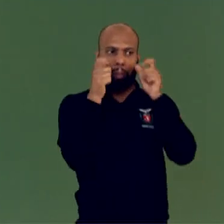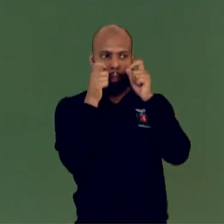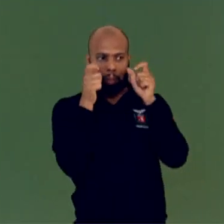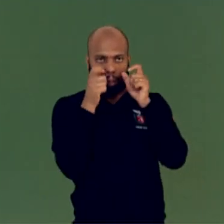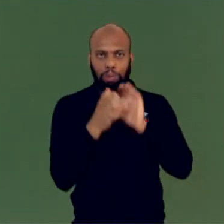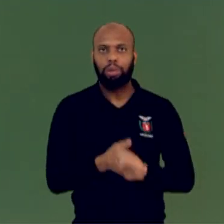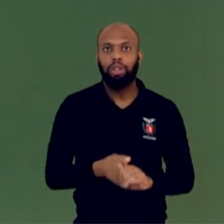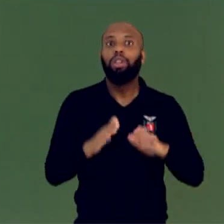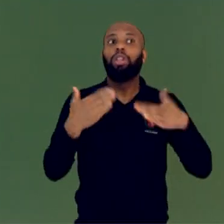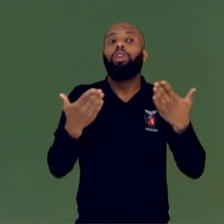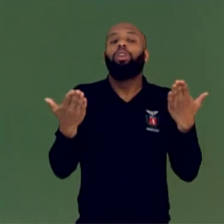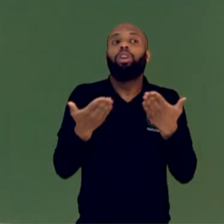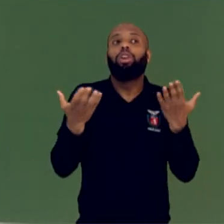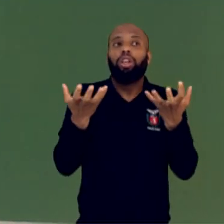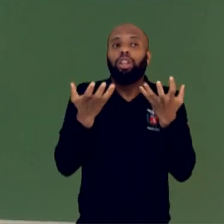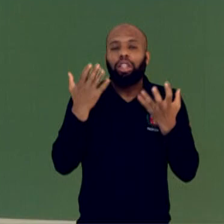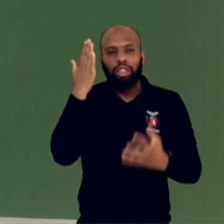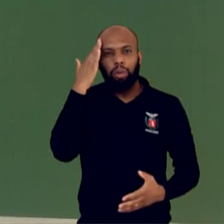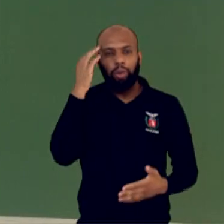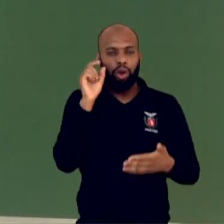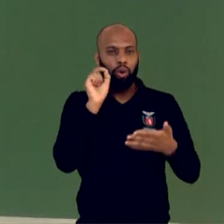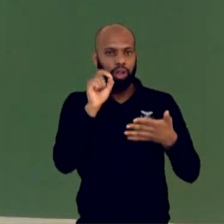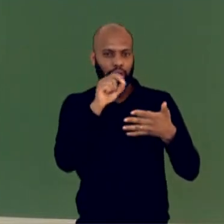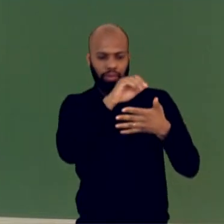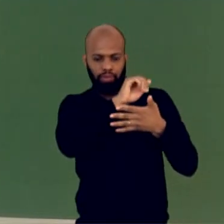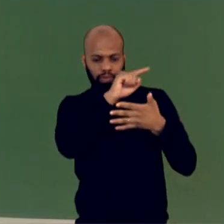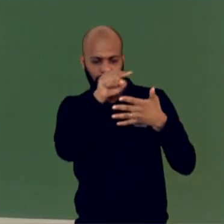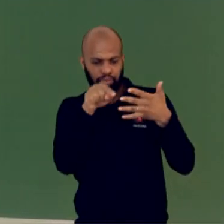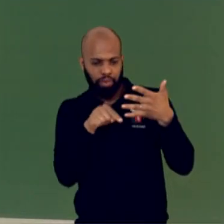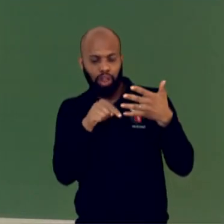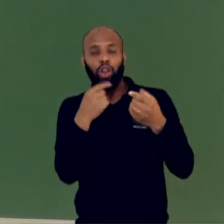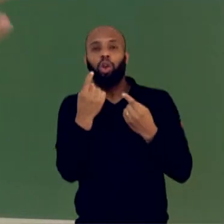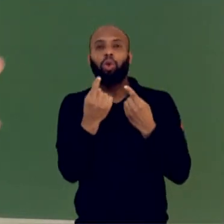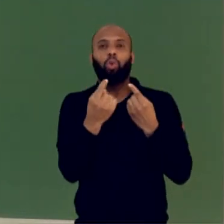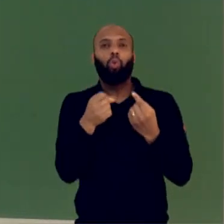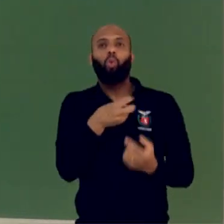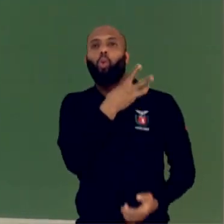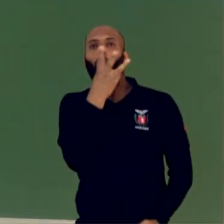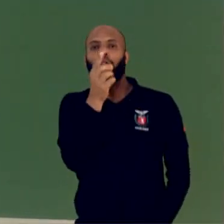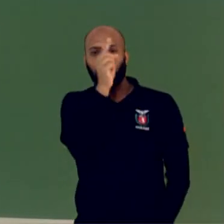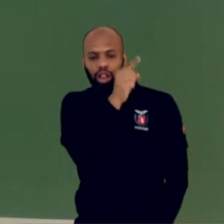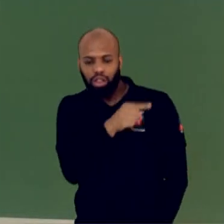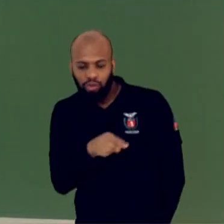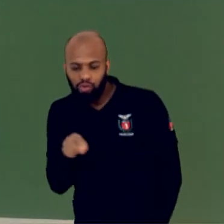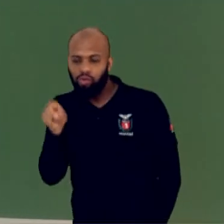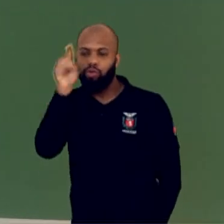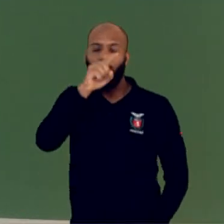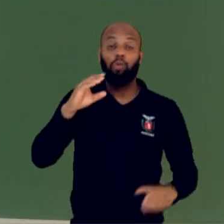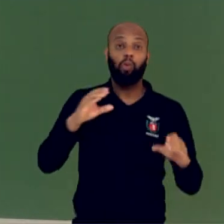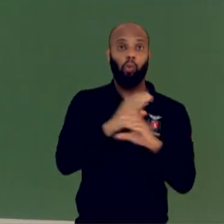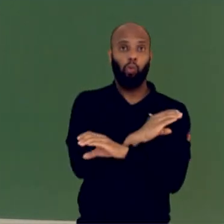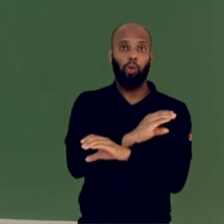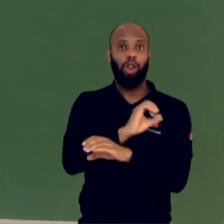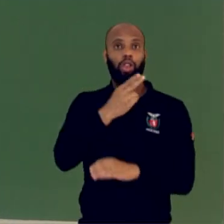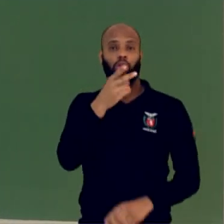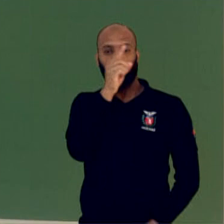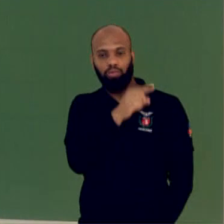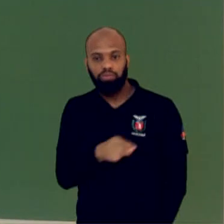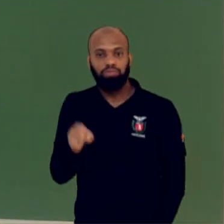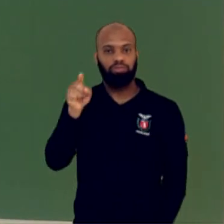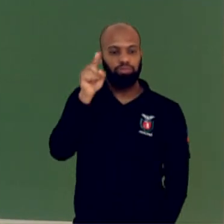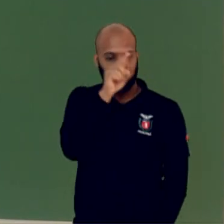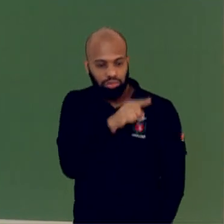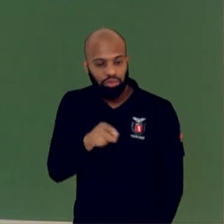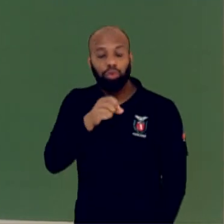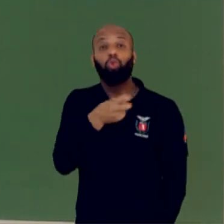gente quer saber aqui? A gente quer saber quantas voltas completas ou parte de voltas ele conseguiu